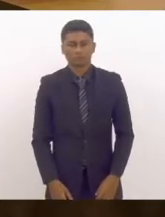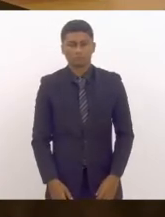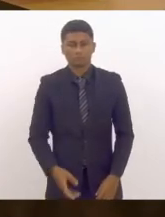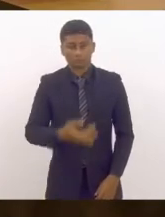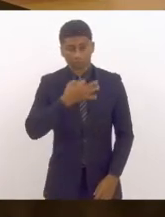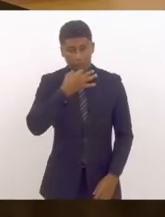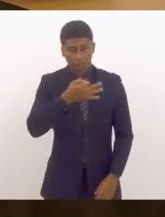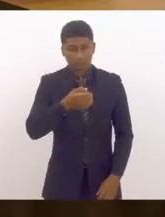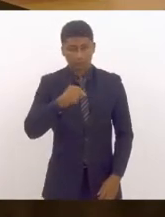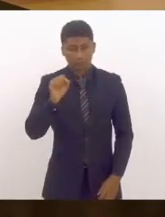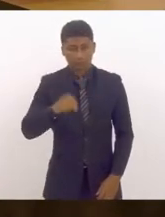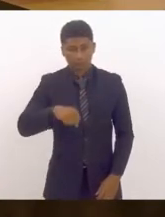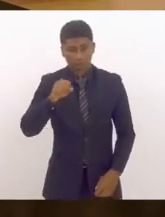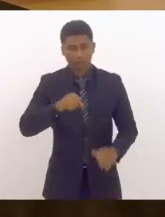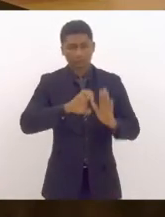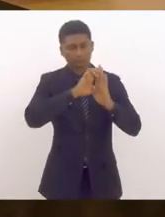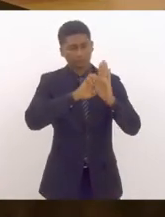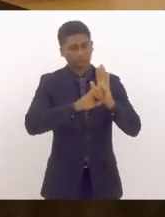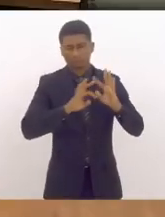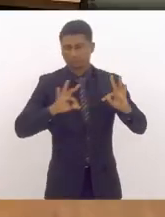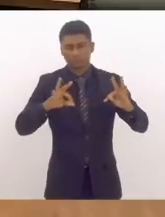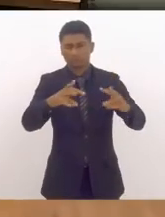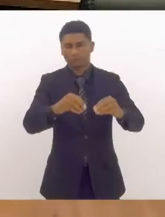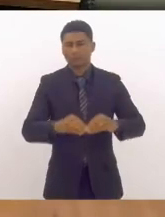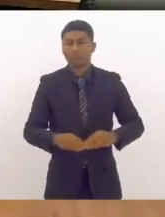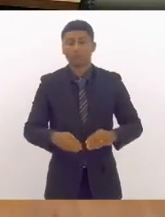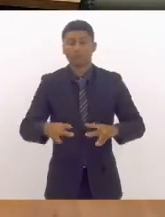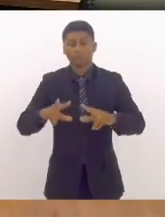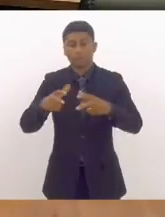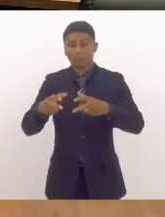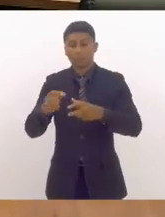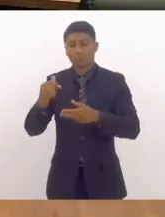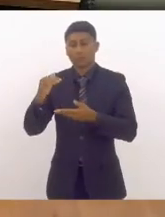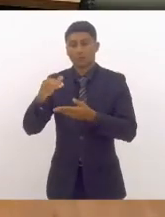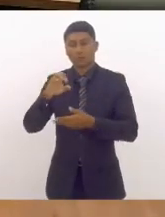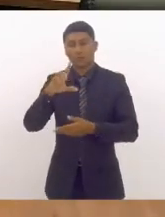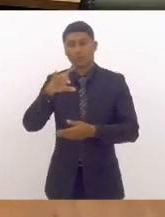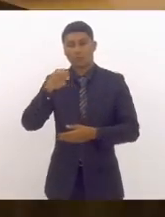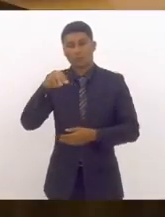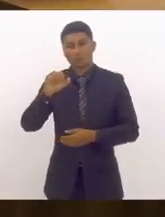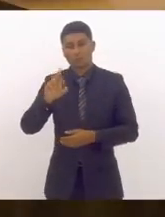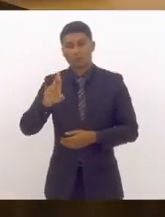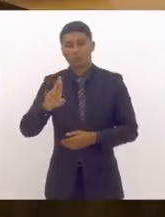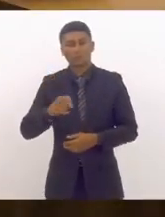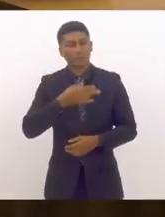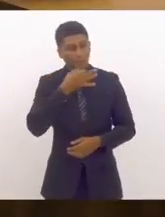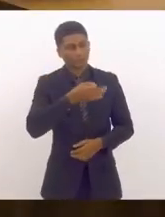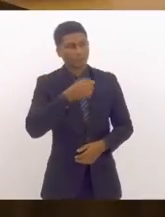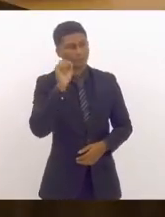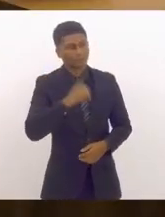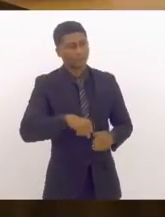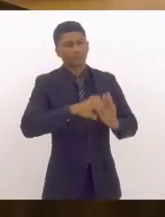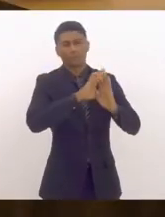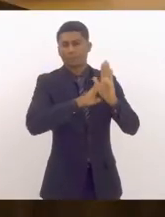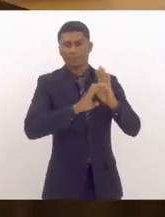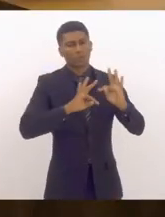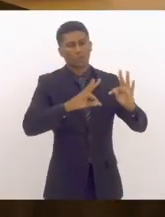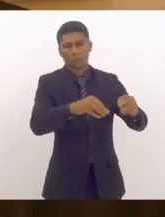Parecer favorável, com emendas. Pela Comissão de Orçamento, deputado Eliomar. O parecer favorável, presidente, com